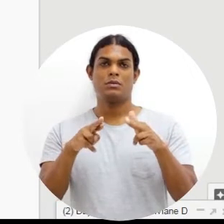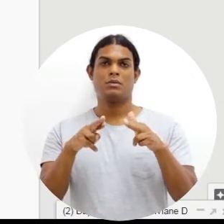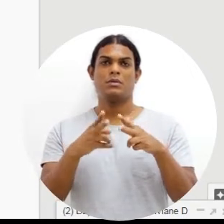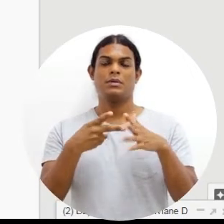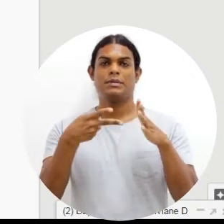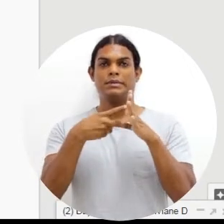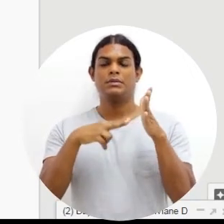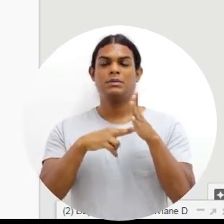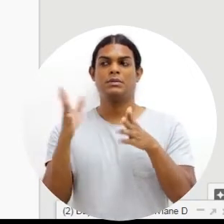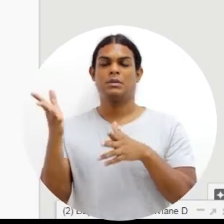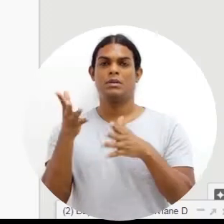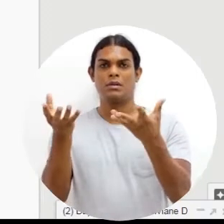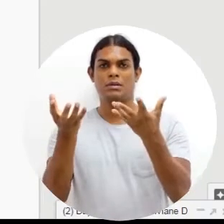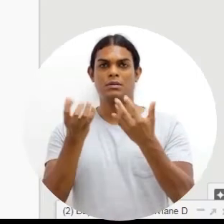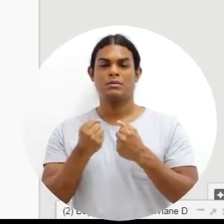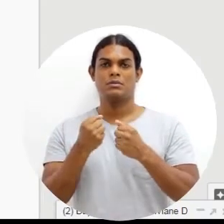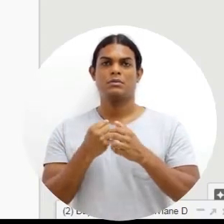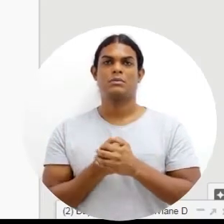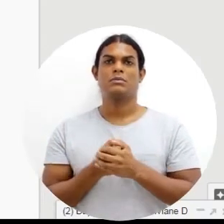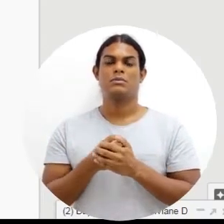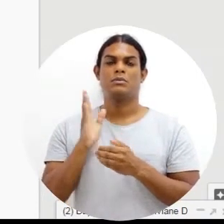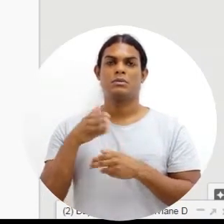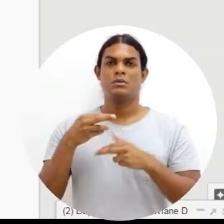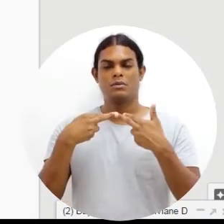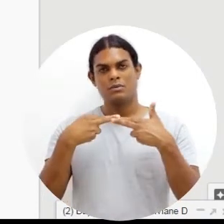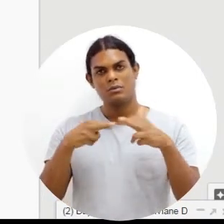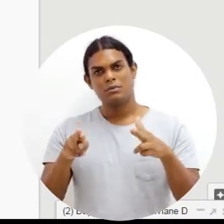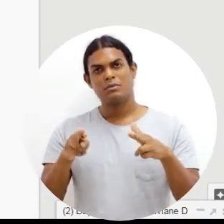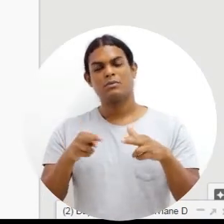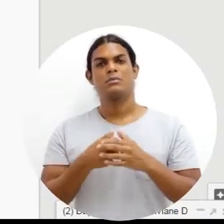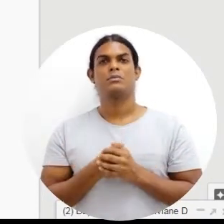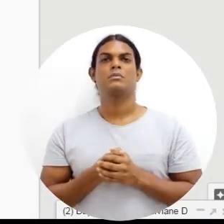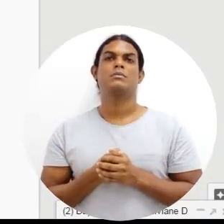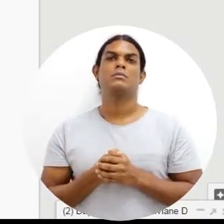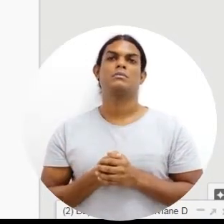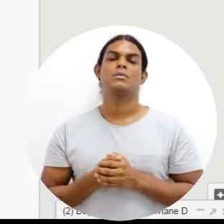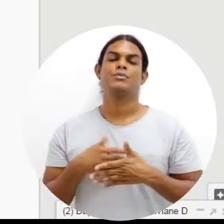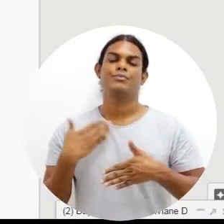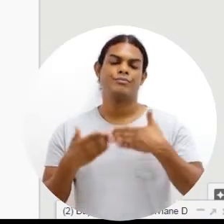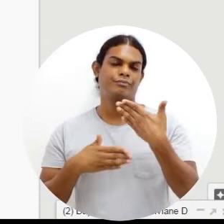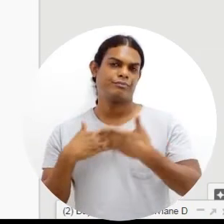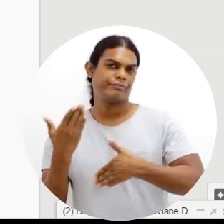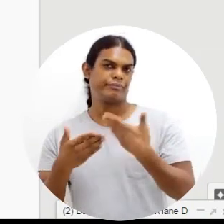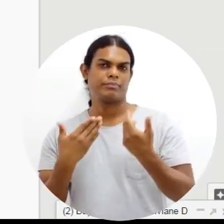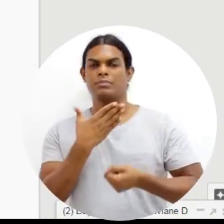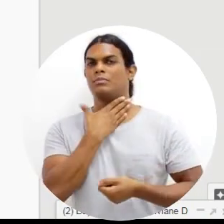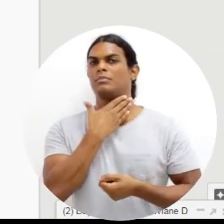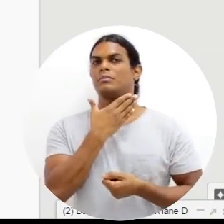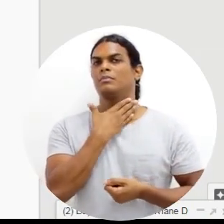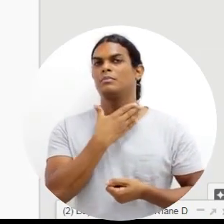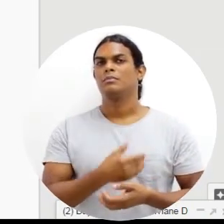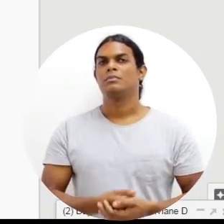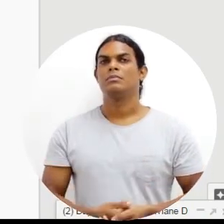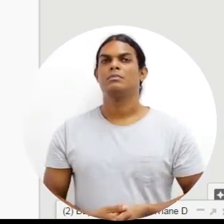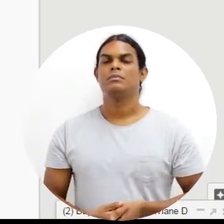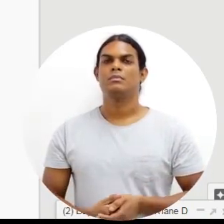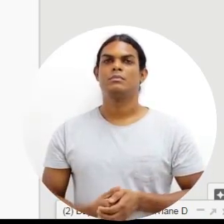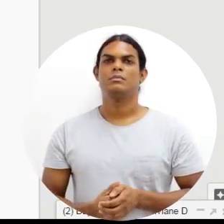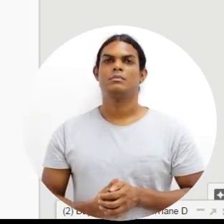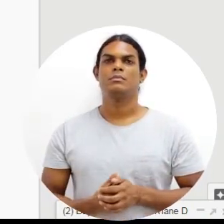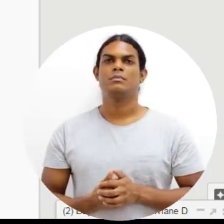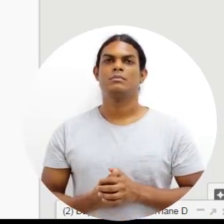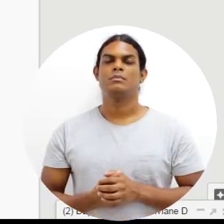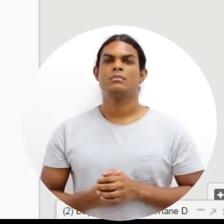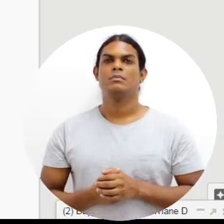entendeu, e qualquer dúvida a gente pode ir alterando aqui no bate-papo. Ela já colocou alguma coisa aqui. Nesse